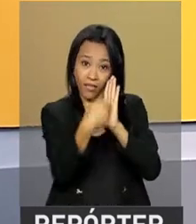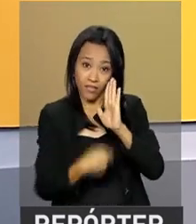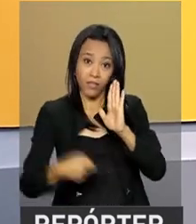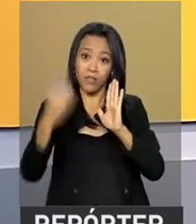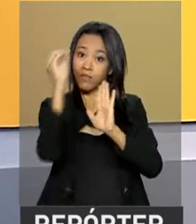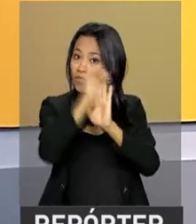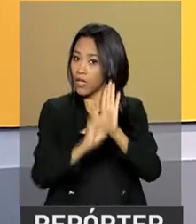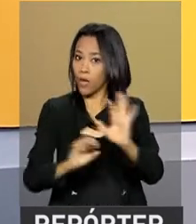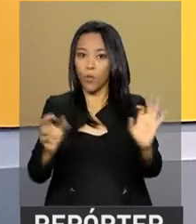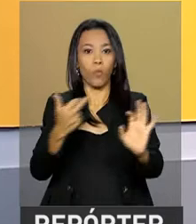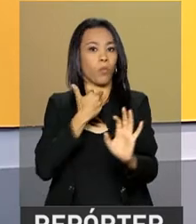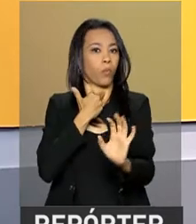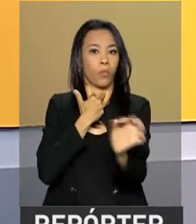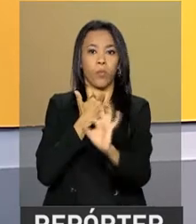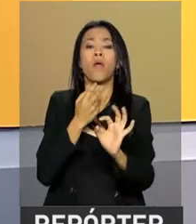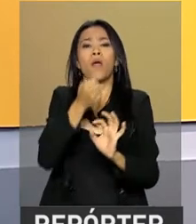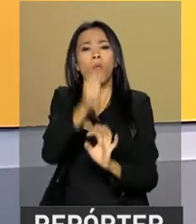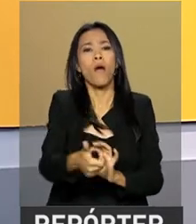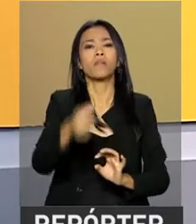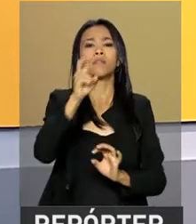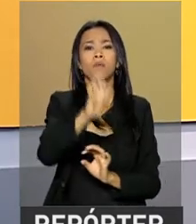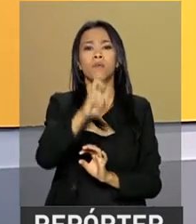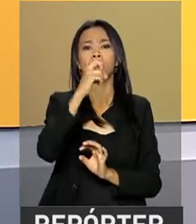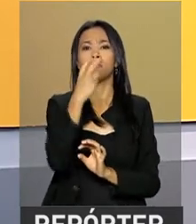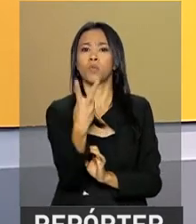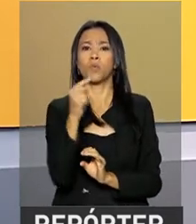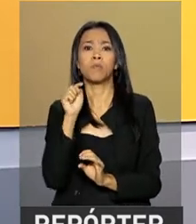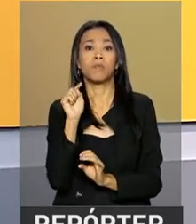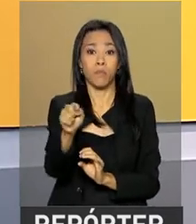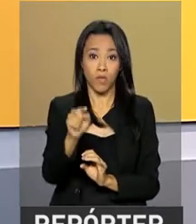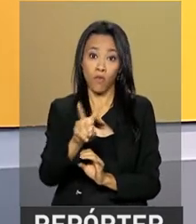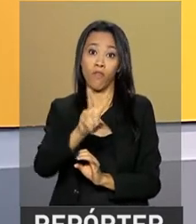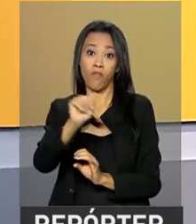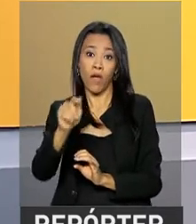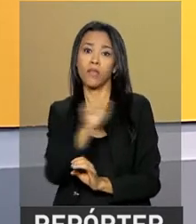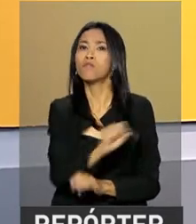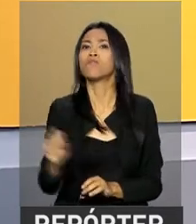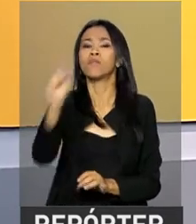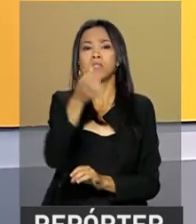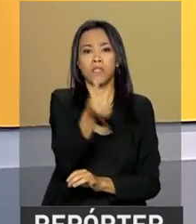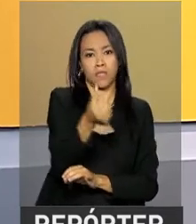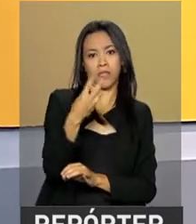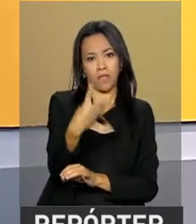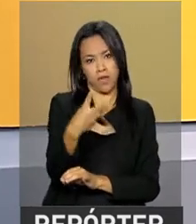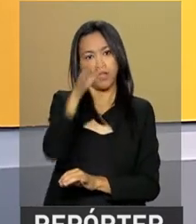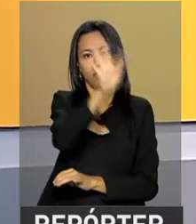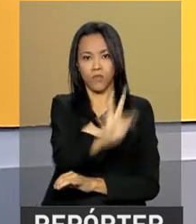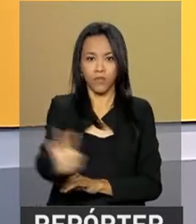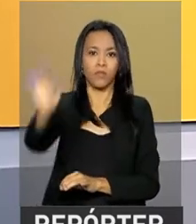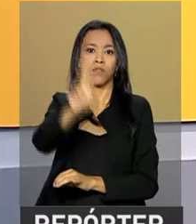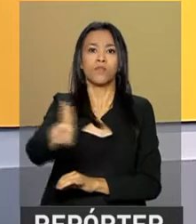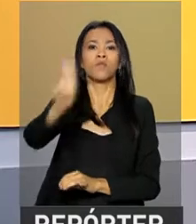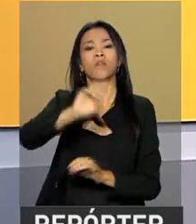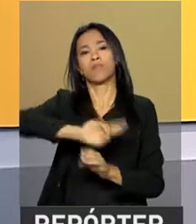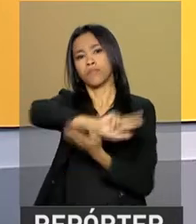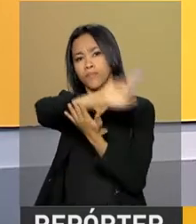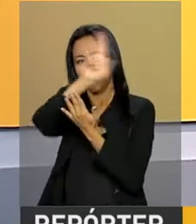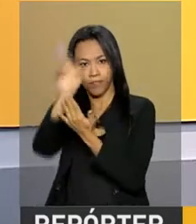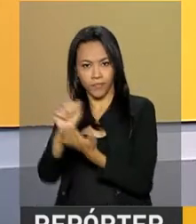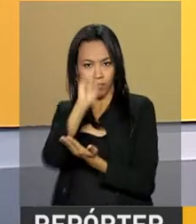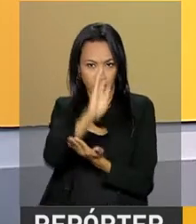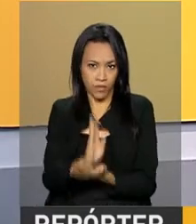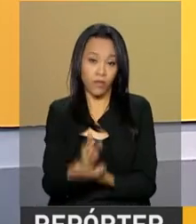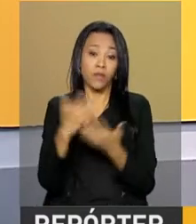52 mil vagas em 63 instituições públicas de ensino superior de todo o país as inscrições